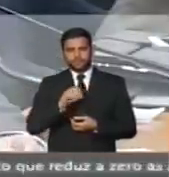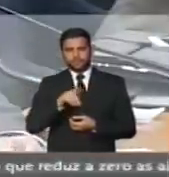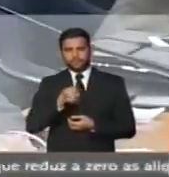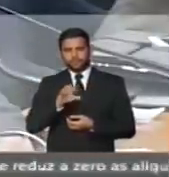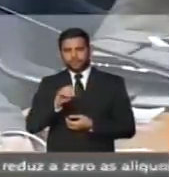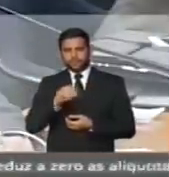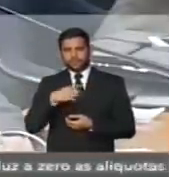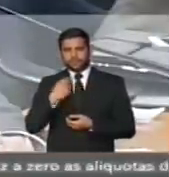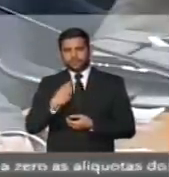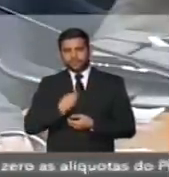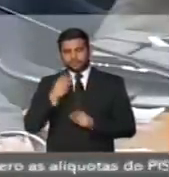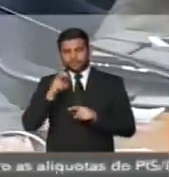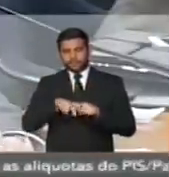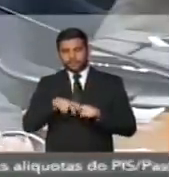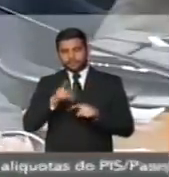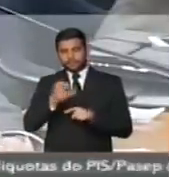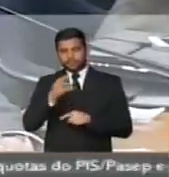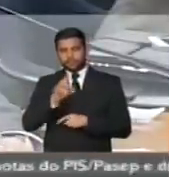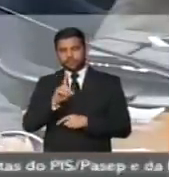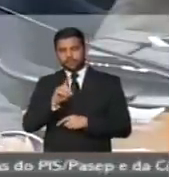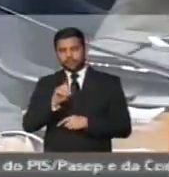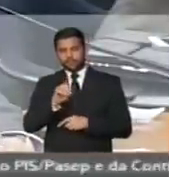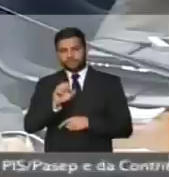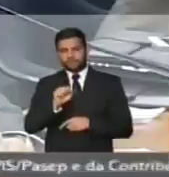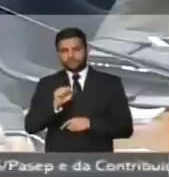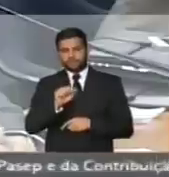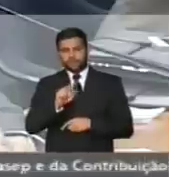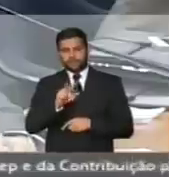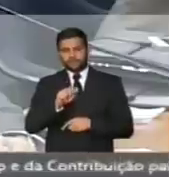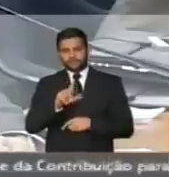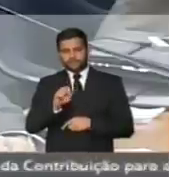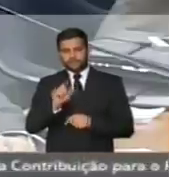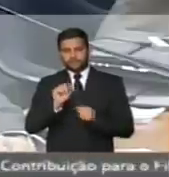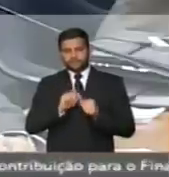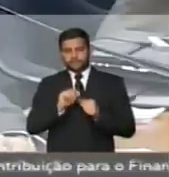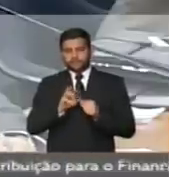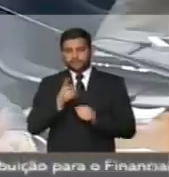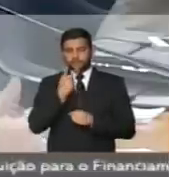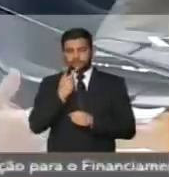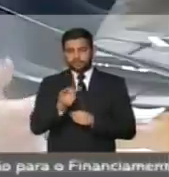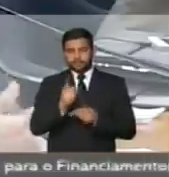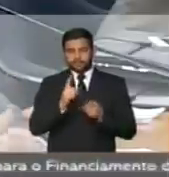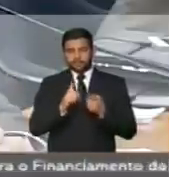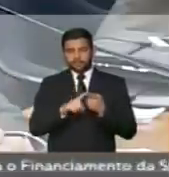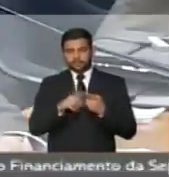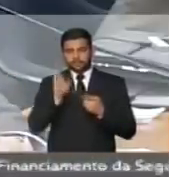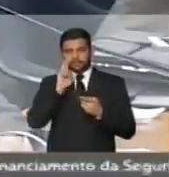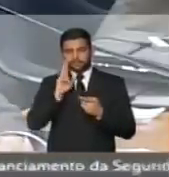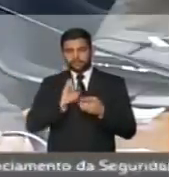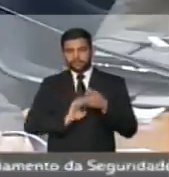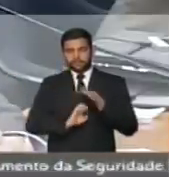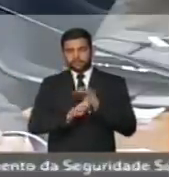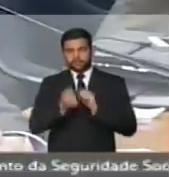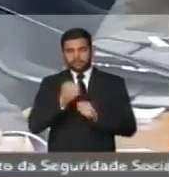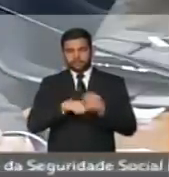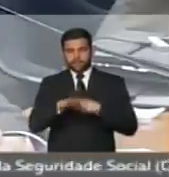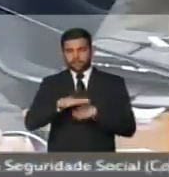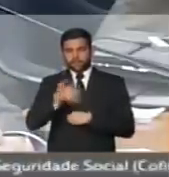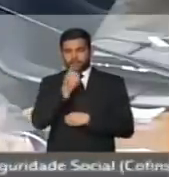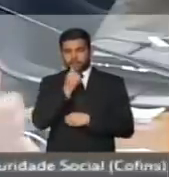aí onde está a Vossa Senhoria, o senhor Dalto Avancini, e fez a seguinte pontuação: o senhor, como empreendedor do setor de